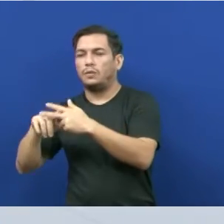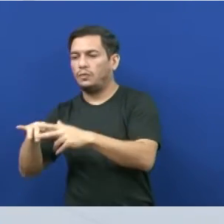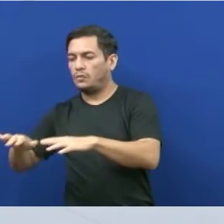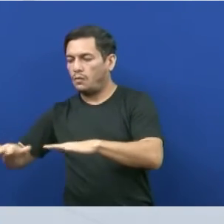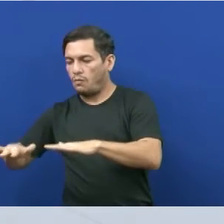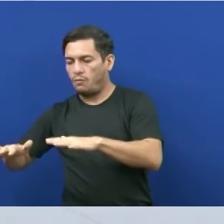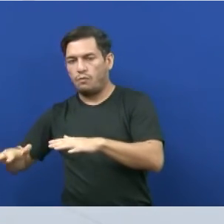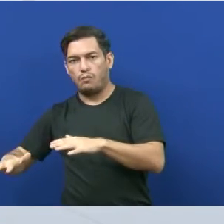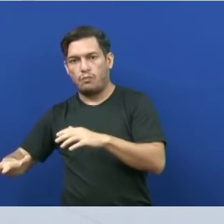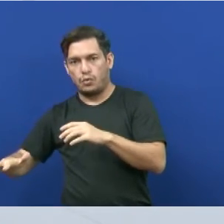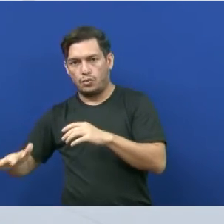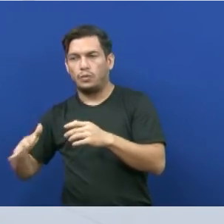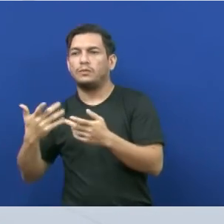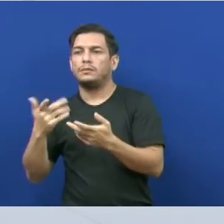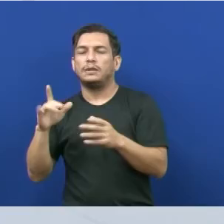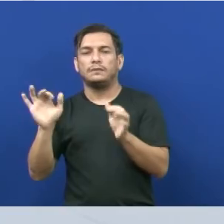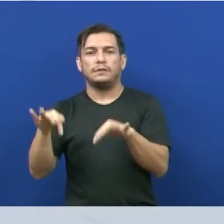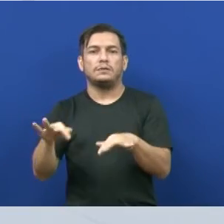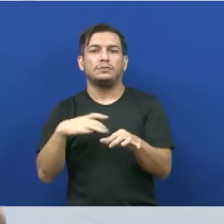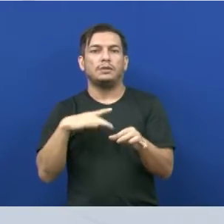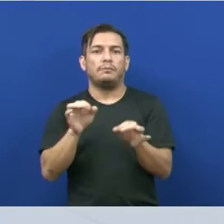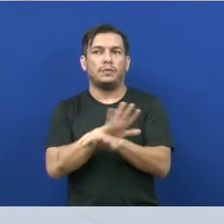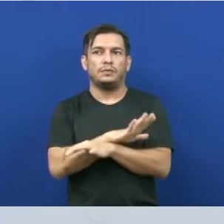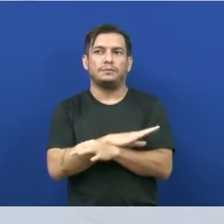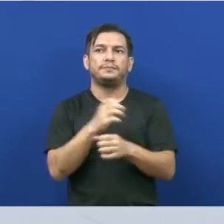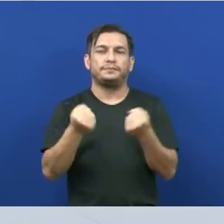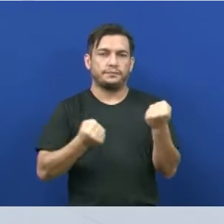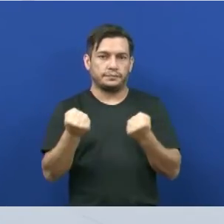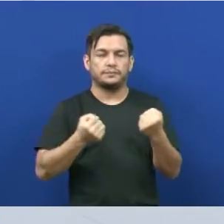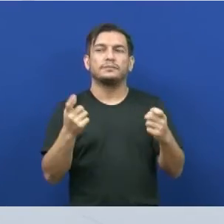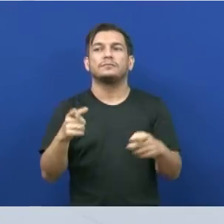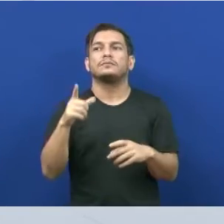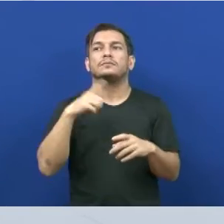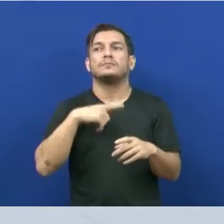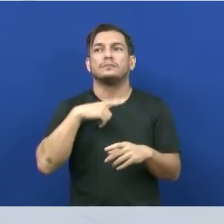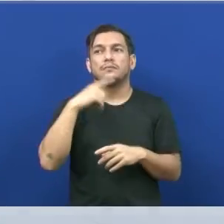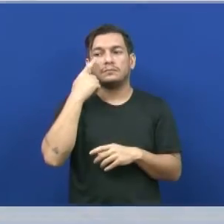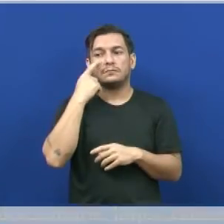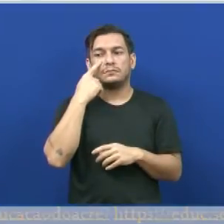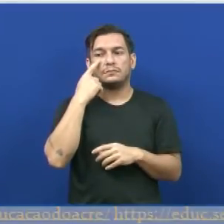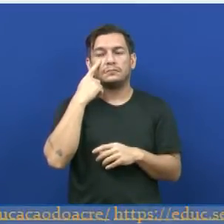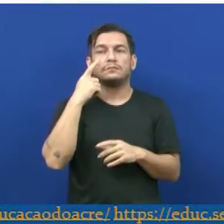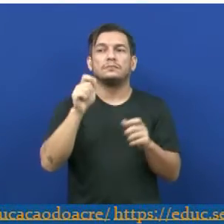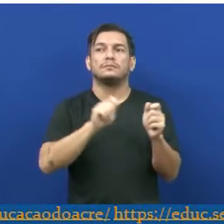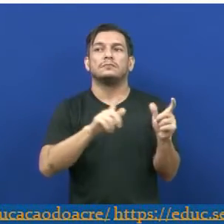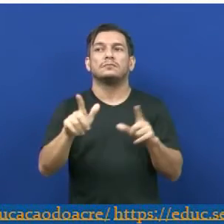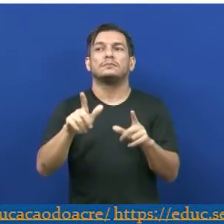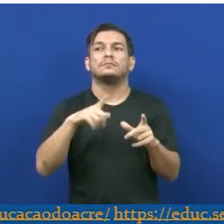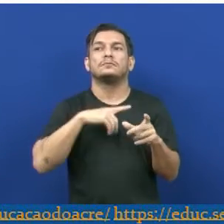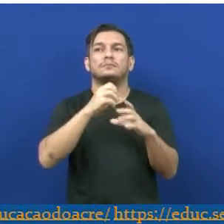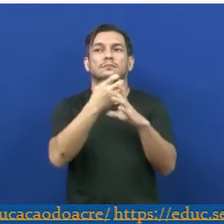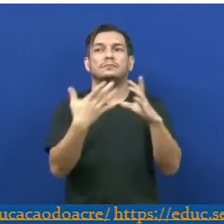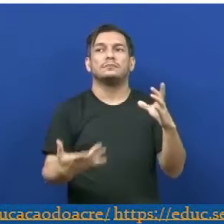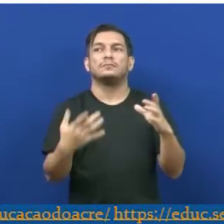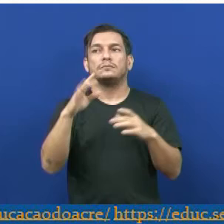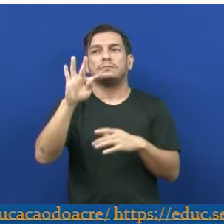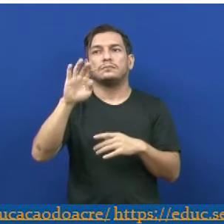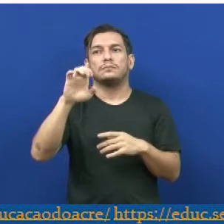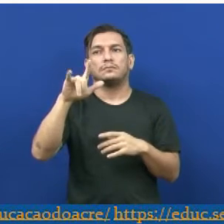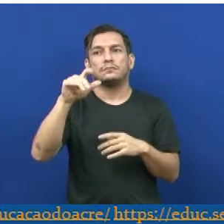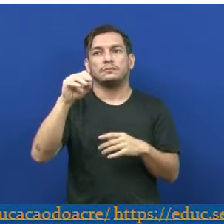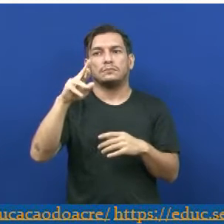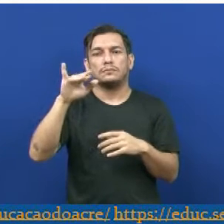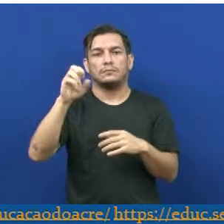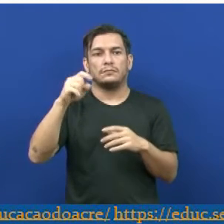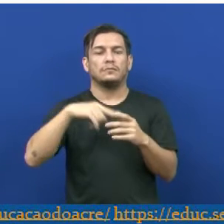final você teria esse veículo totalmente pronto. Então aqui nós temos, observem esse slide, característica do Taylorismo: divisão